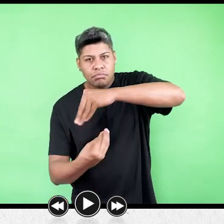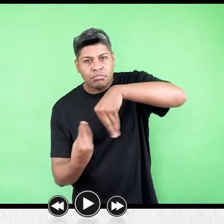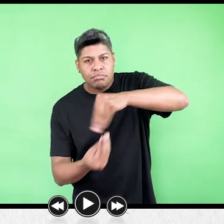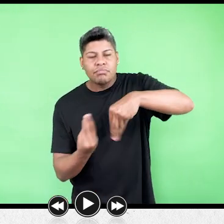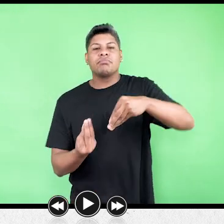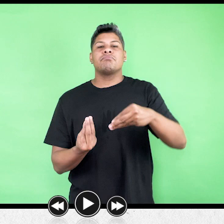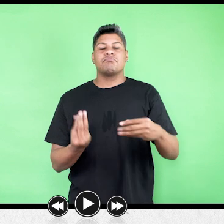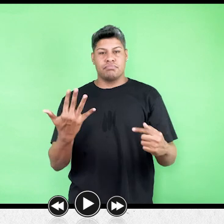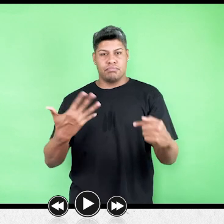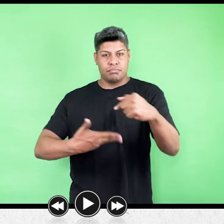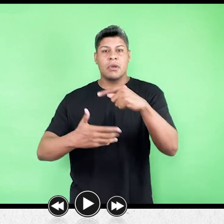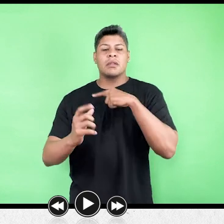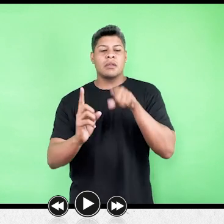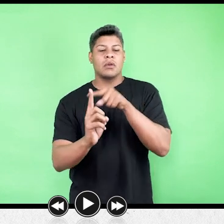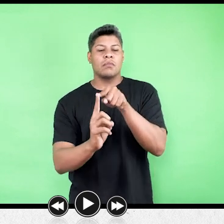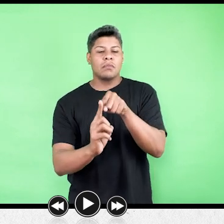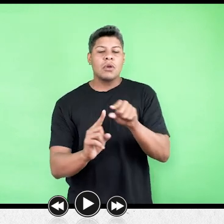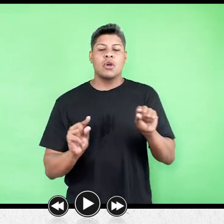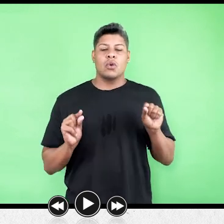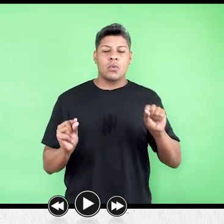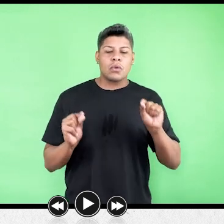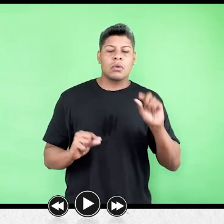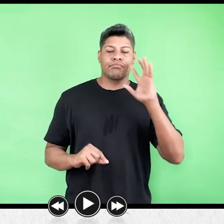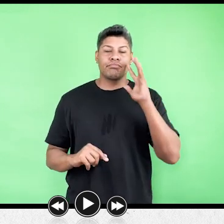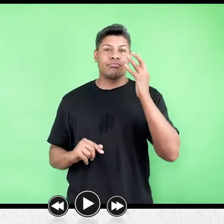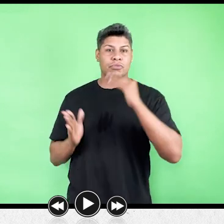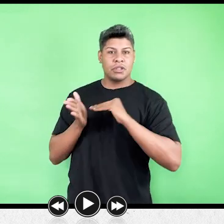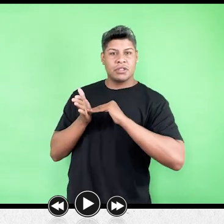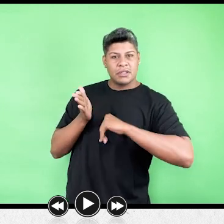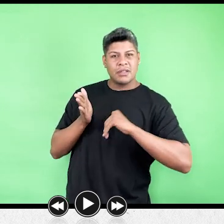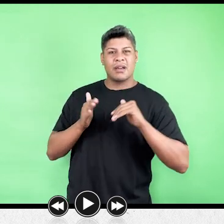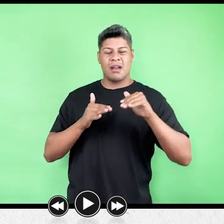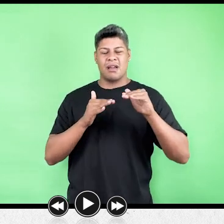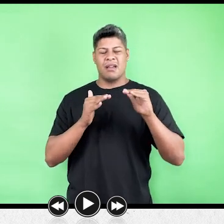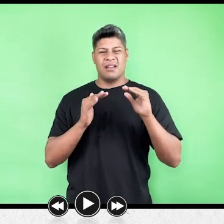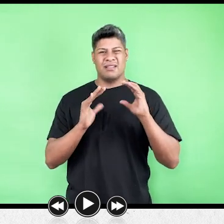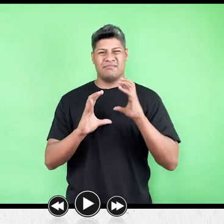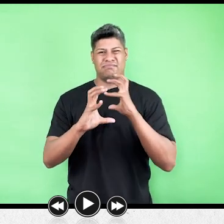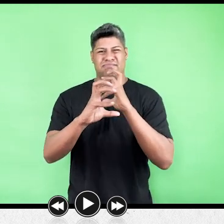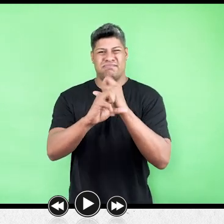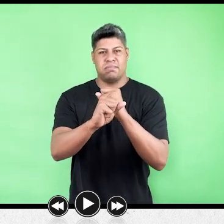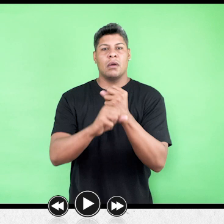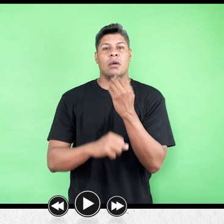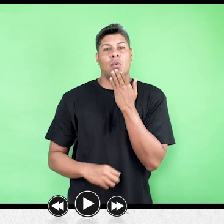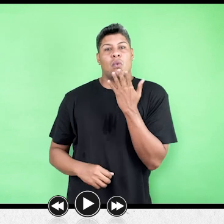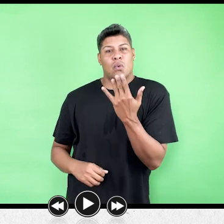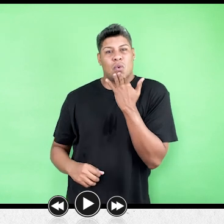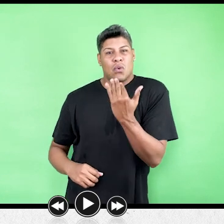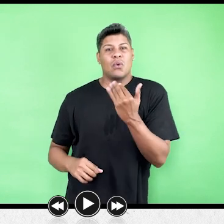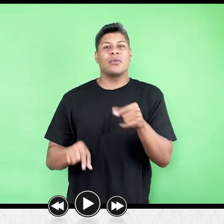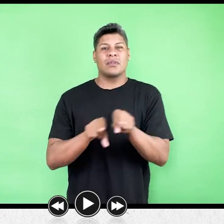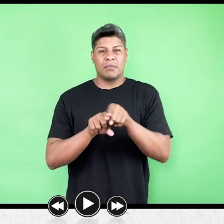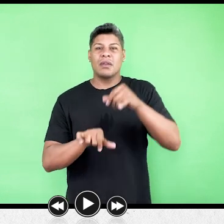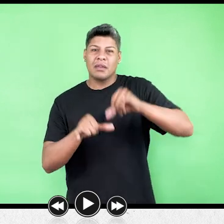decantação e filtração, a gente tem um objetivo, né, nesse caso, de remover a turbidez, a cor, e de forma secundária também a matéria